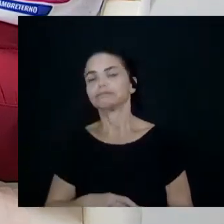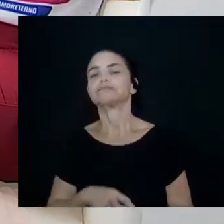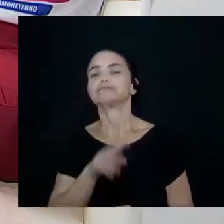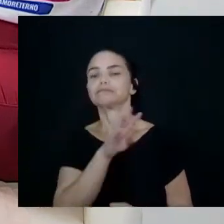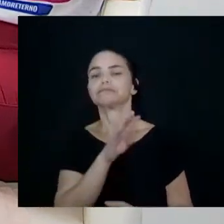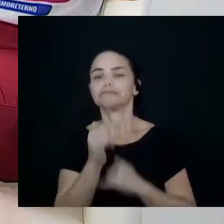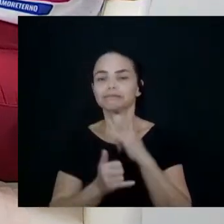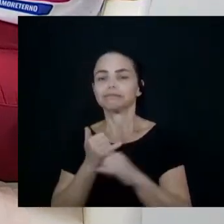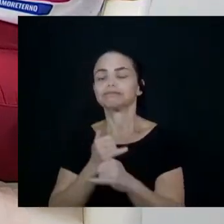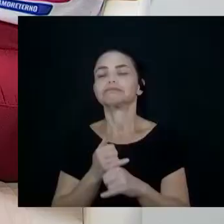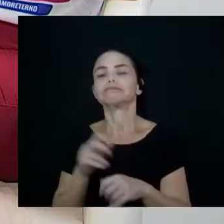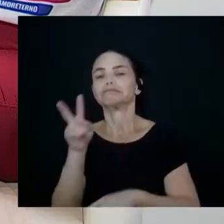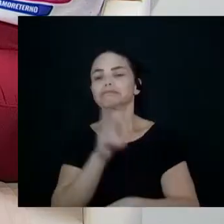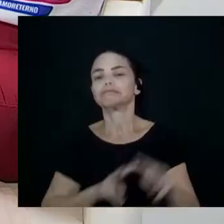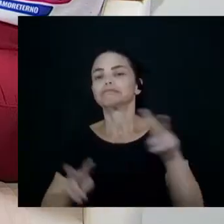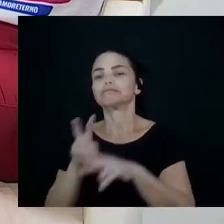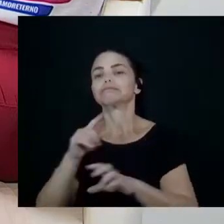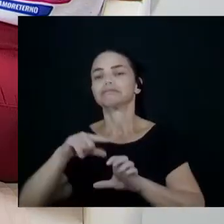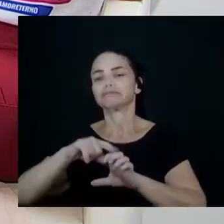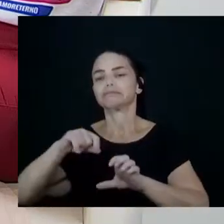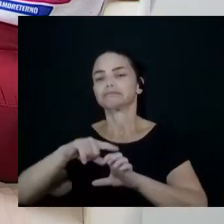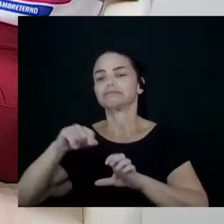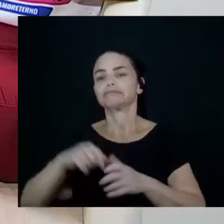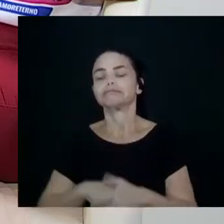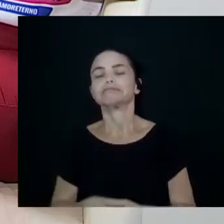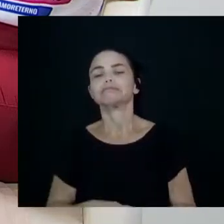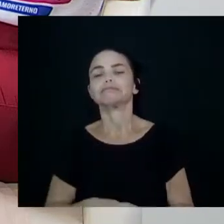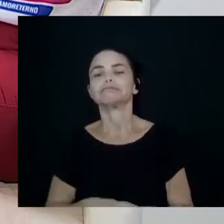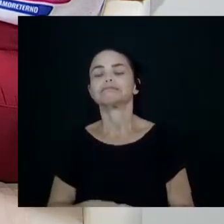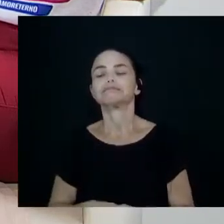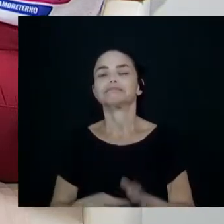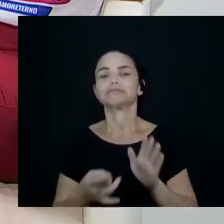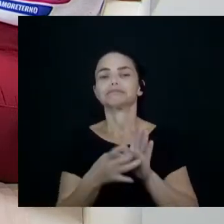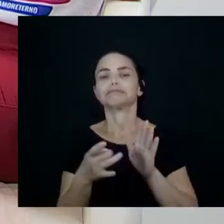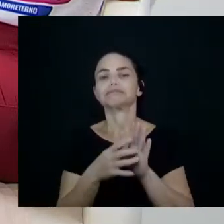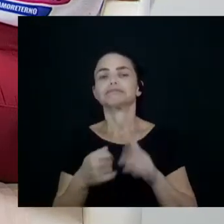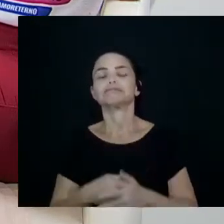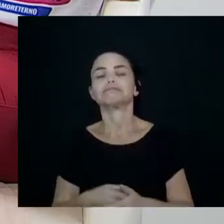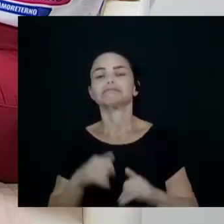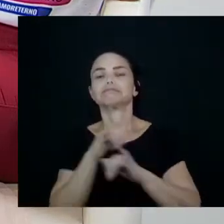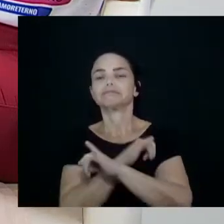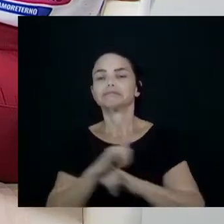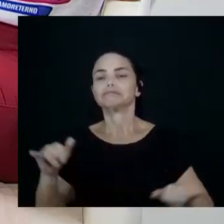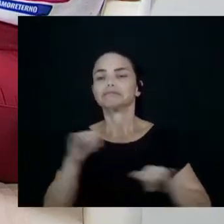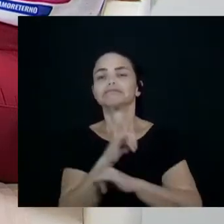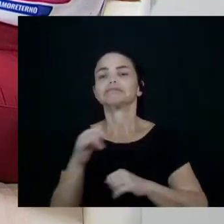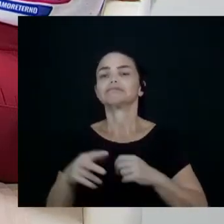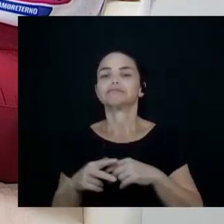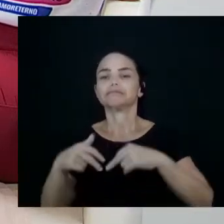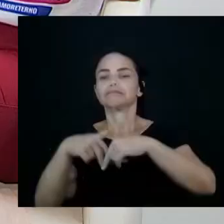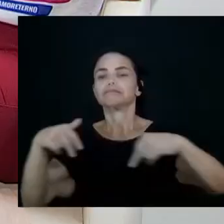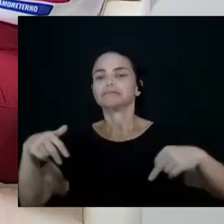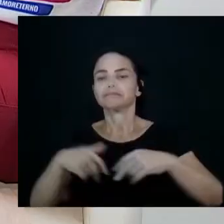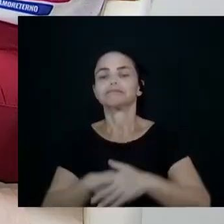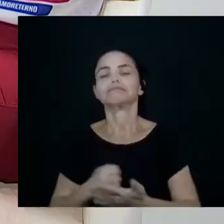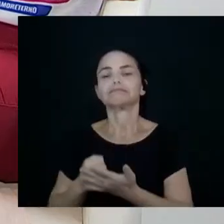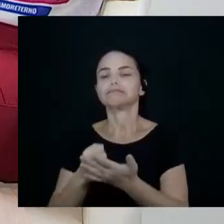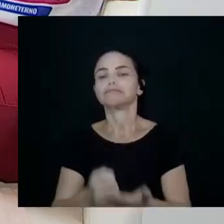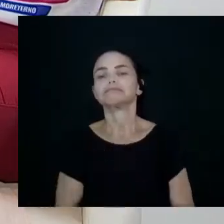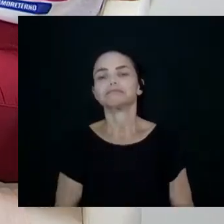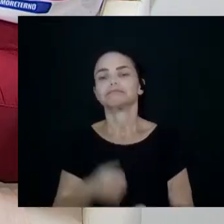lugar de visibilidade para as empreendedoras, onde elas podem ter lá sua vitrine virtual, anunciar seus produtos e serviços, e uma ajuda também